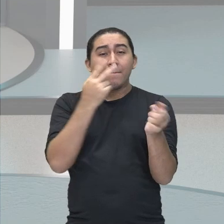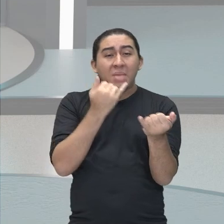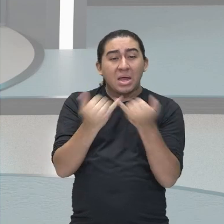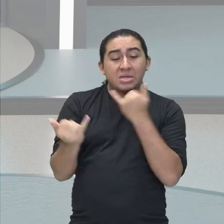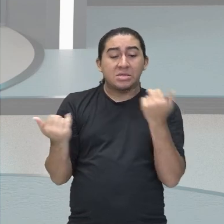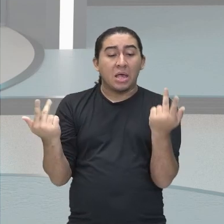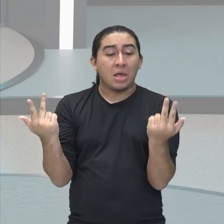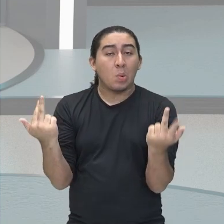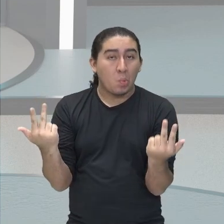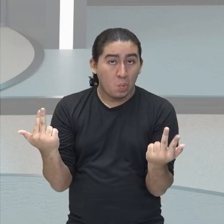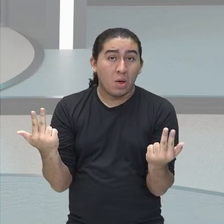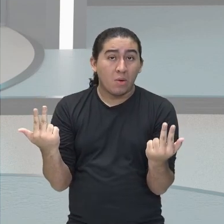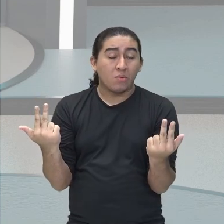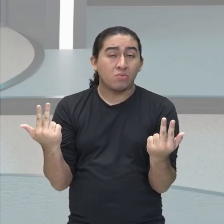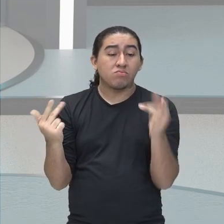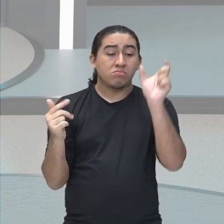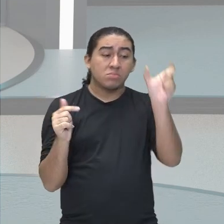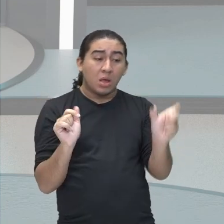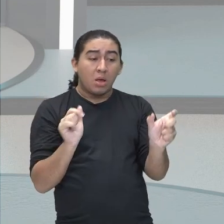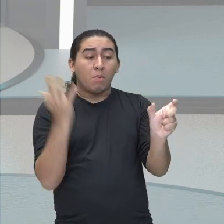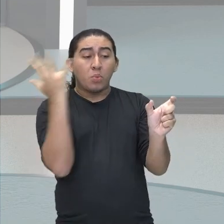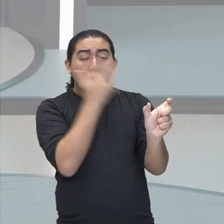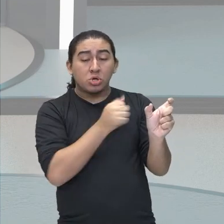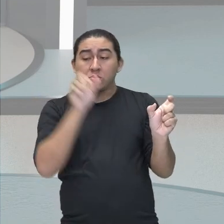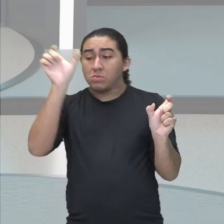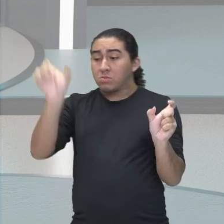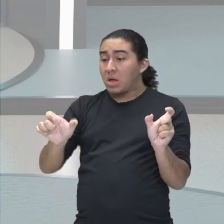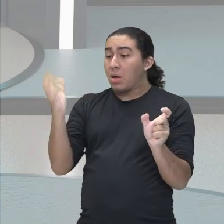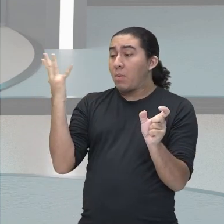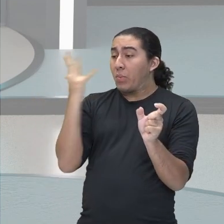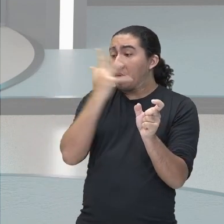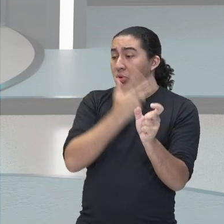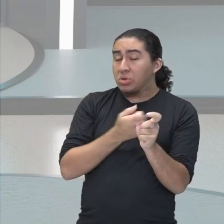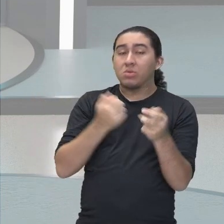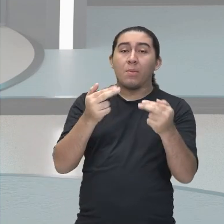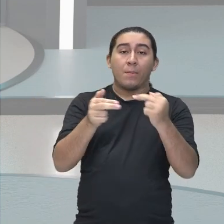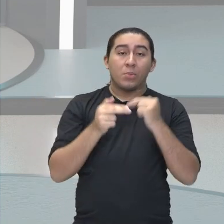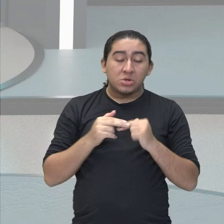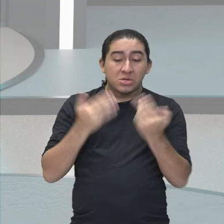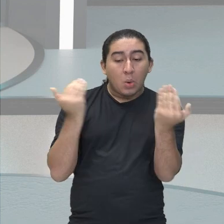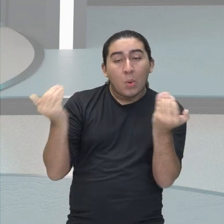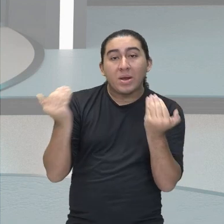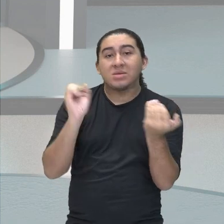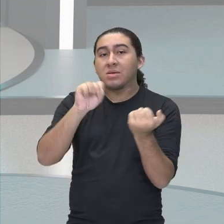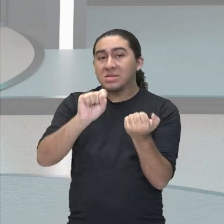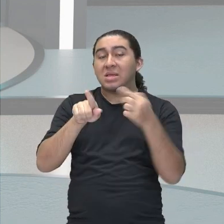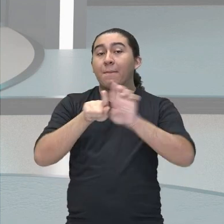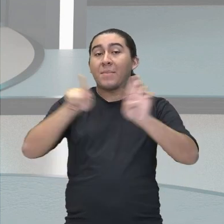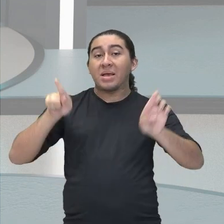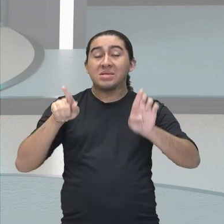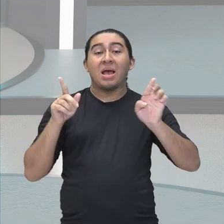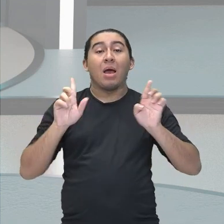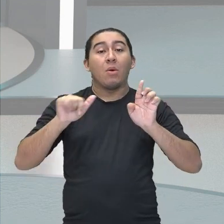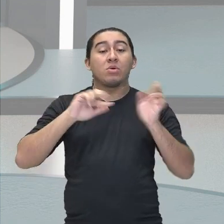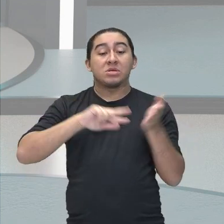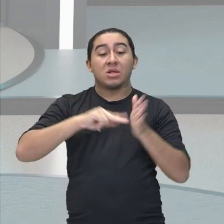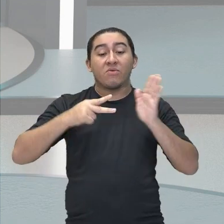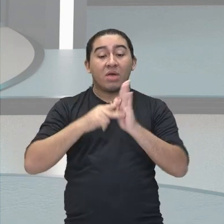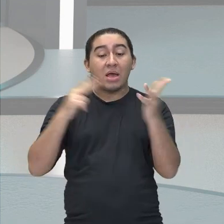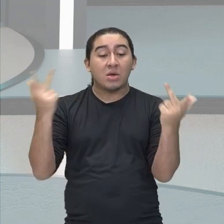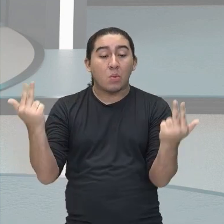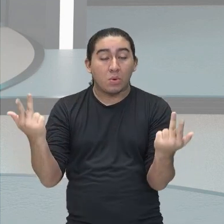o outro são bonitos, por isso que é igualdade. Estou comparando com essa base